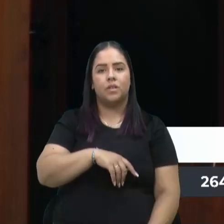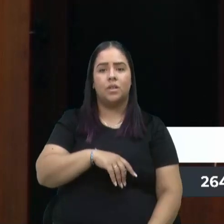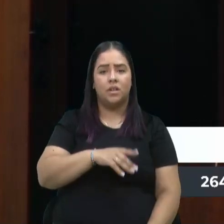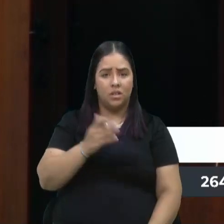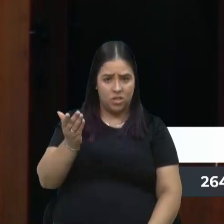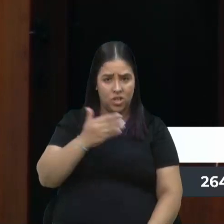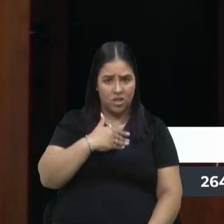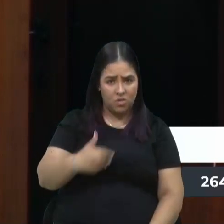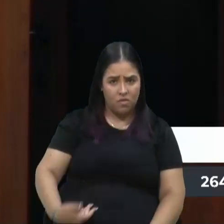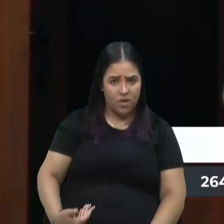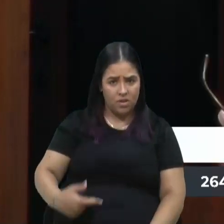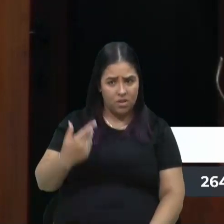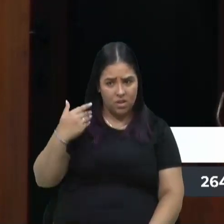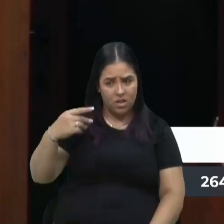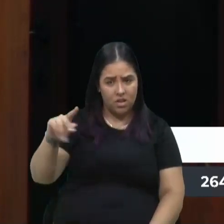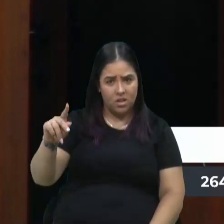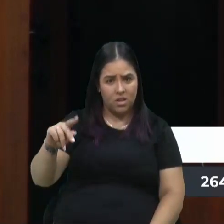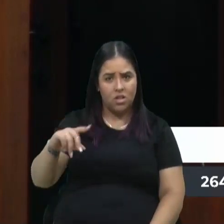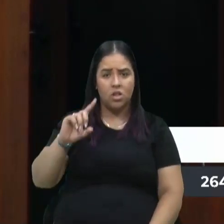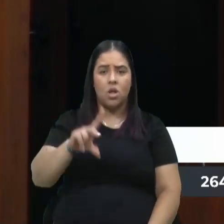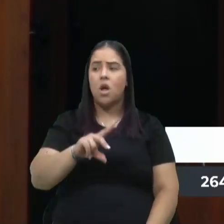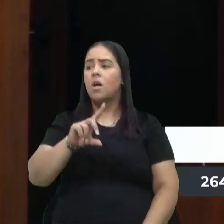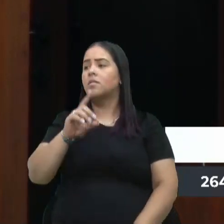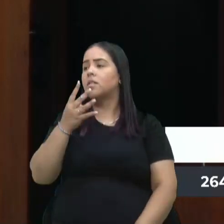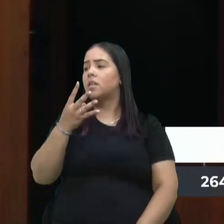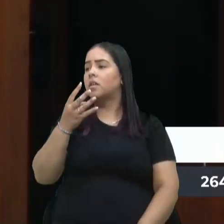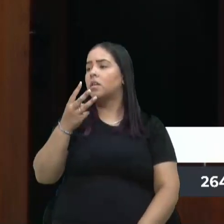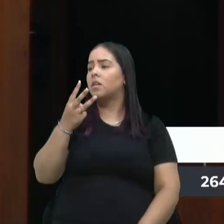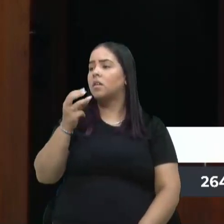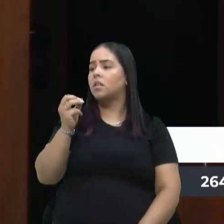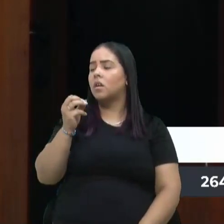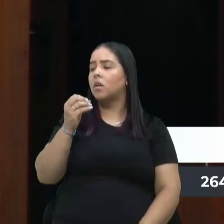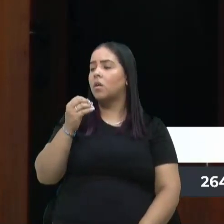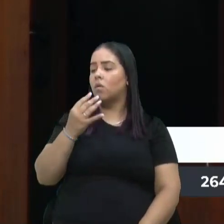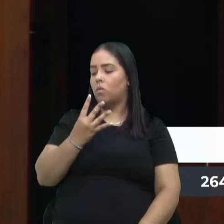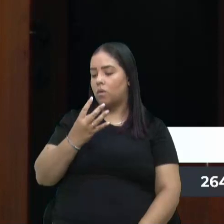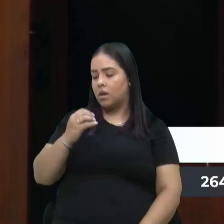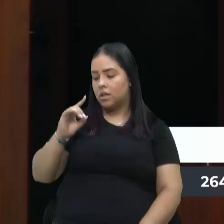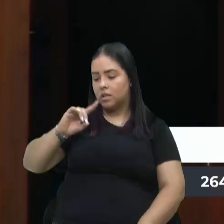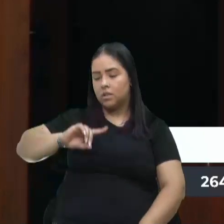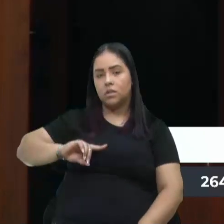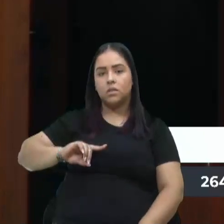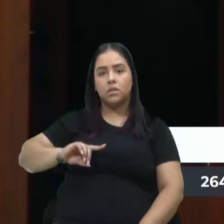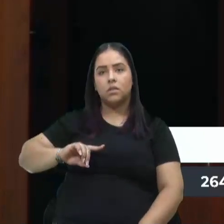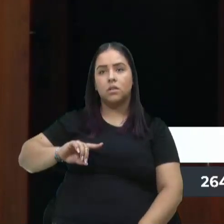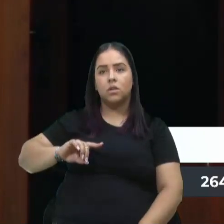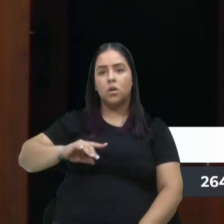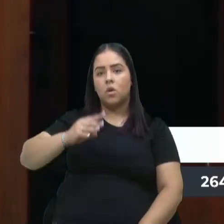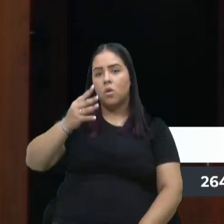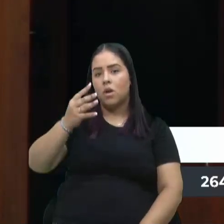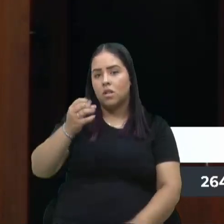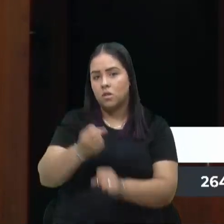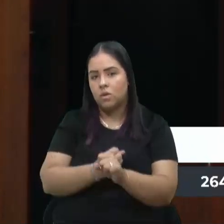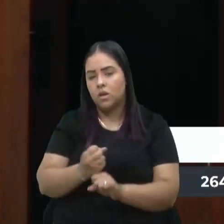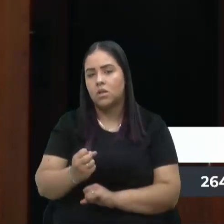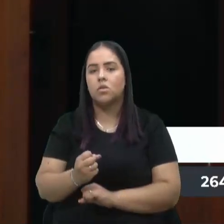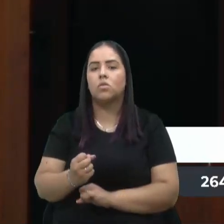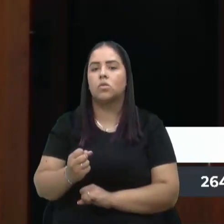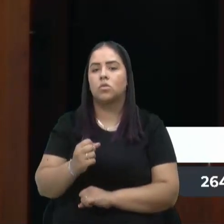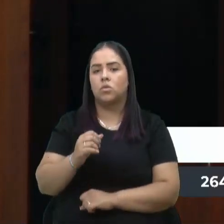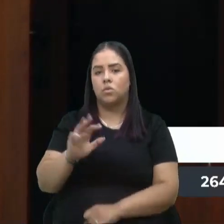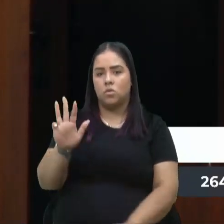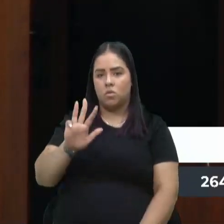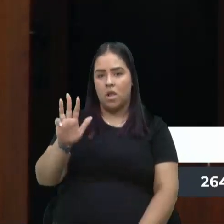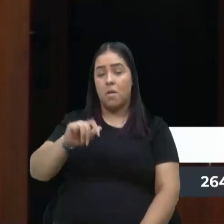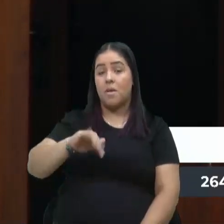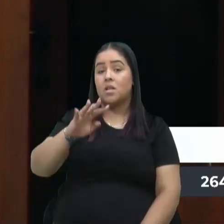governar. É só 30, 40 dias. Não, vereador Schalco. Foram 4 anos de Lula, mais 4 anos de